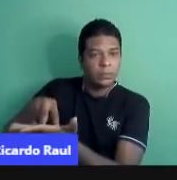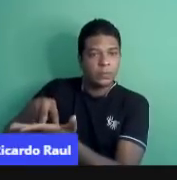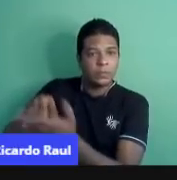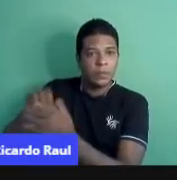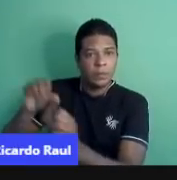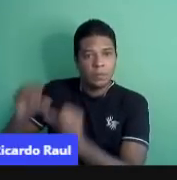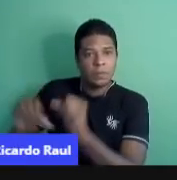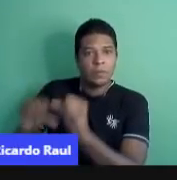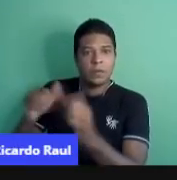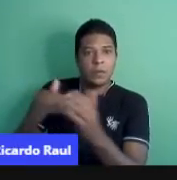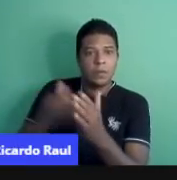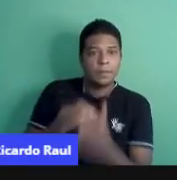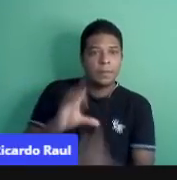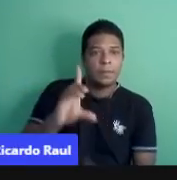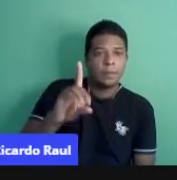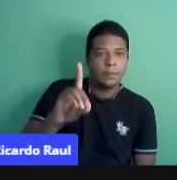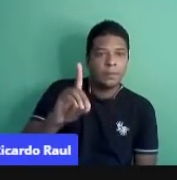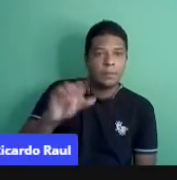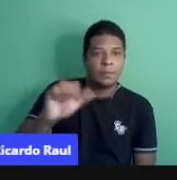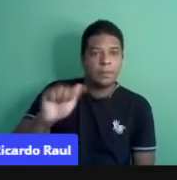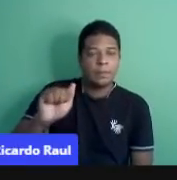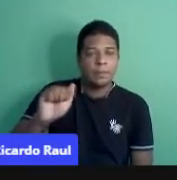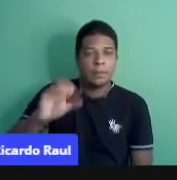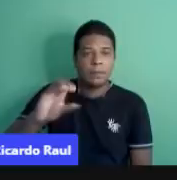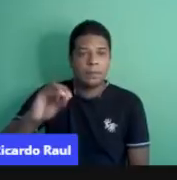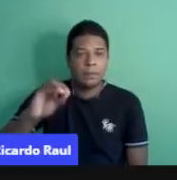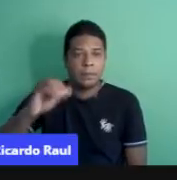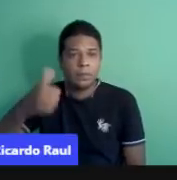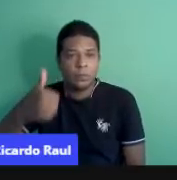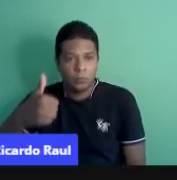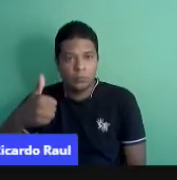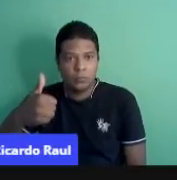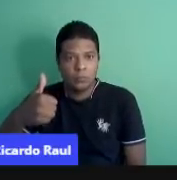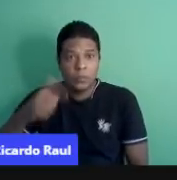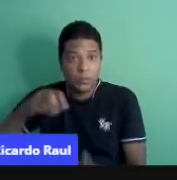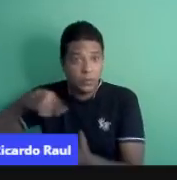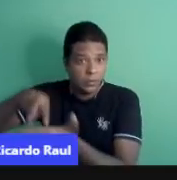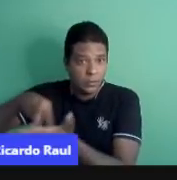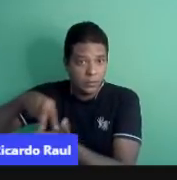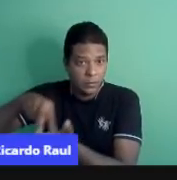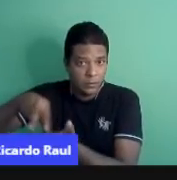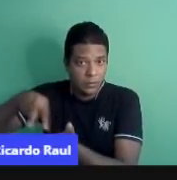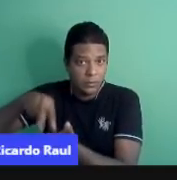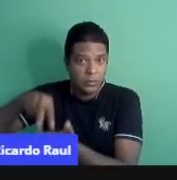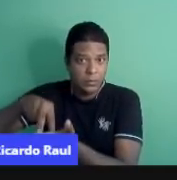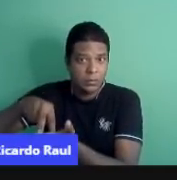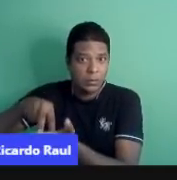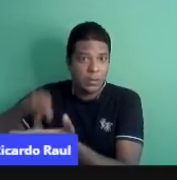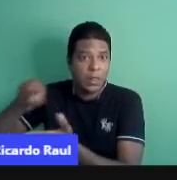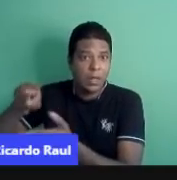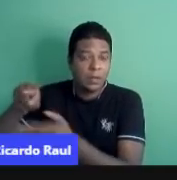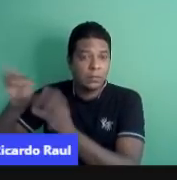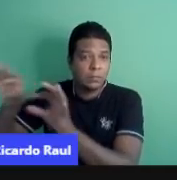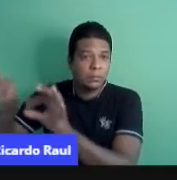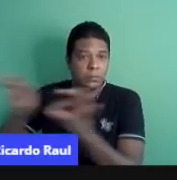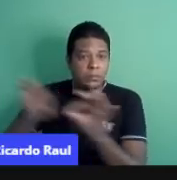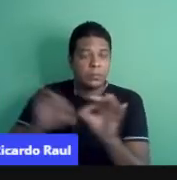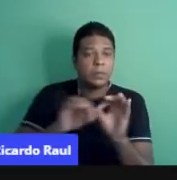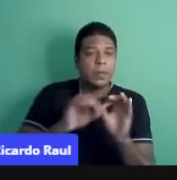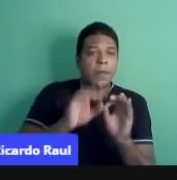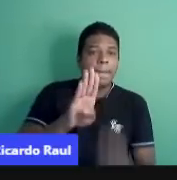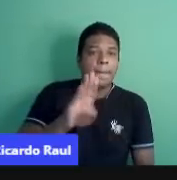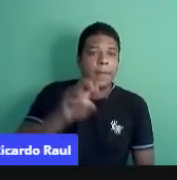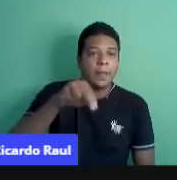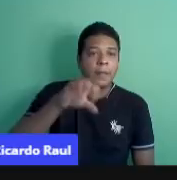finalzinho, DA01, ou seja, uma habilidade de dança lá do currículo da